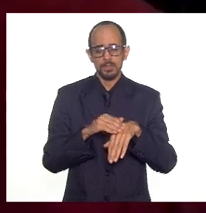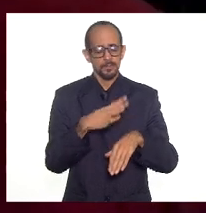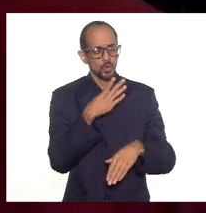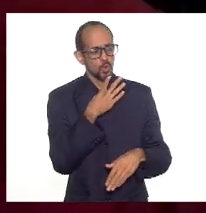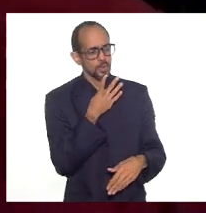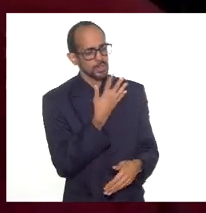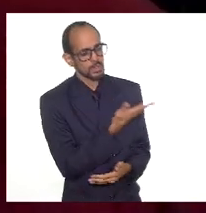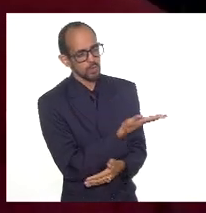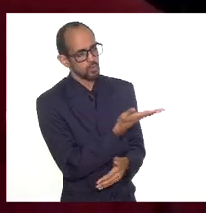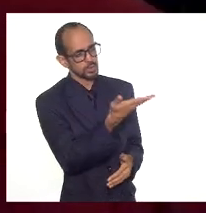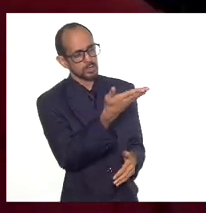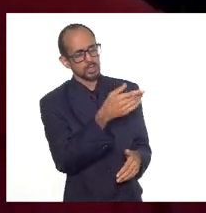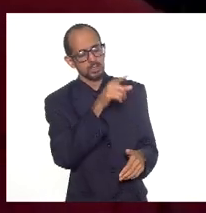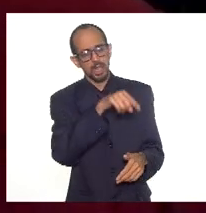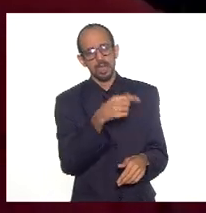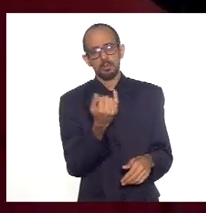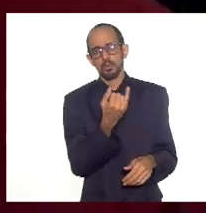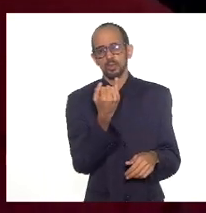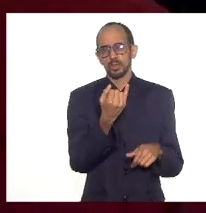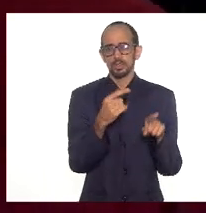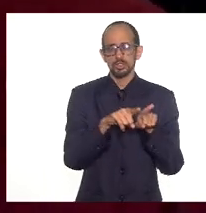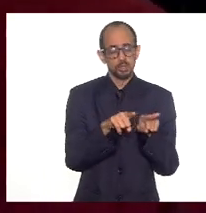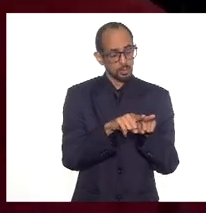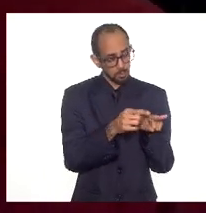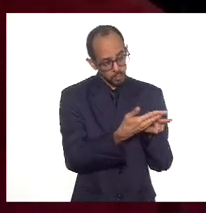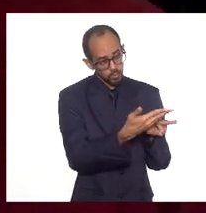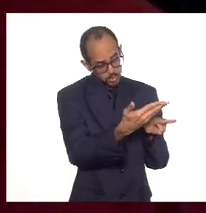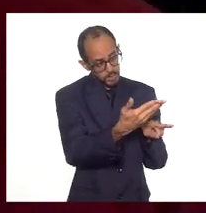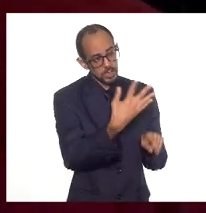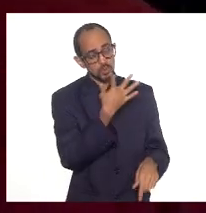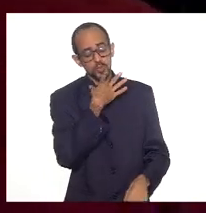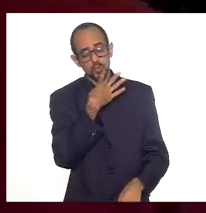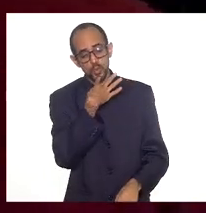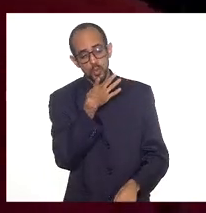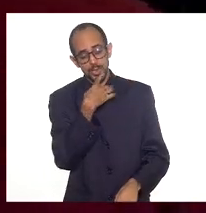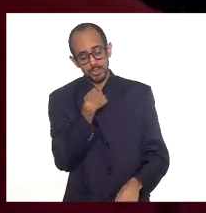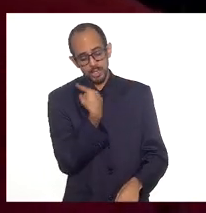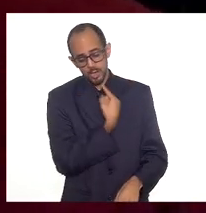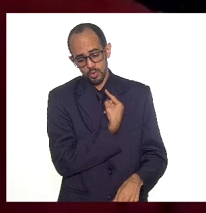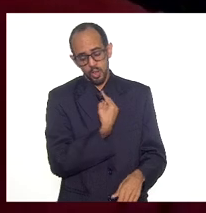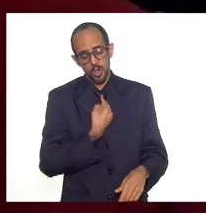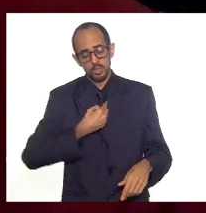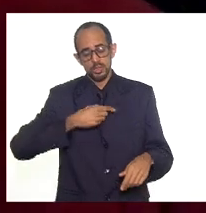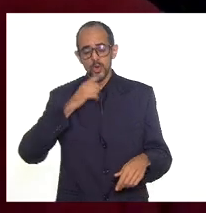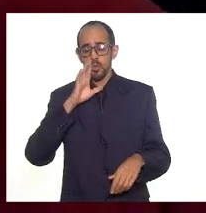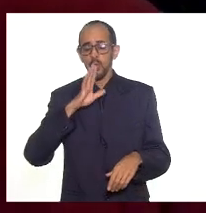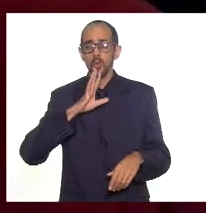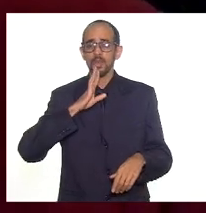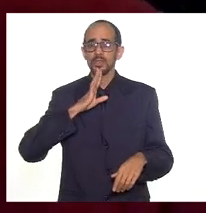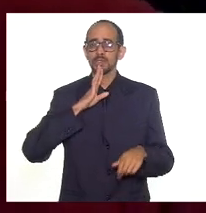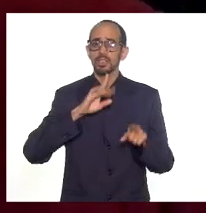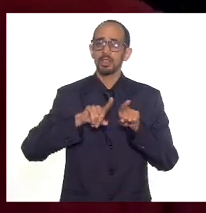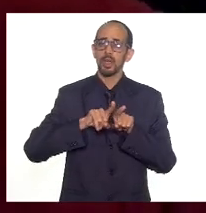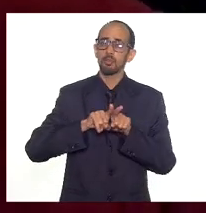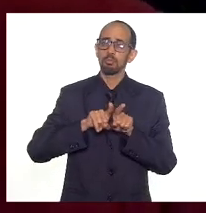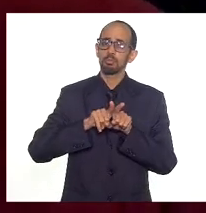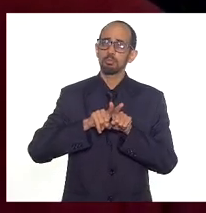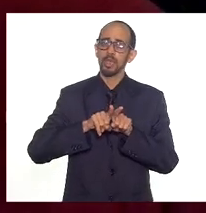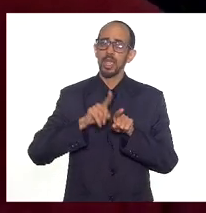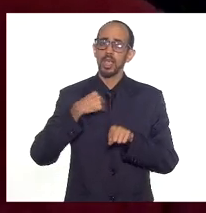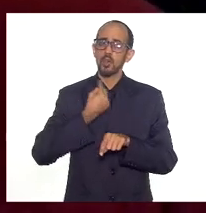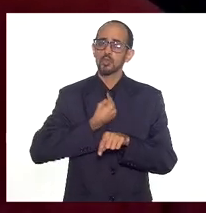acho que é importante, vocês nos conhecer, conhecer a nossa cabeça, por mais que a gente pense diferente. Eu tenho certeza que,